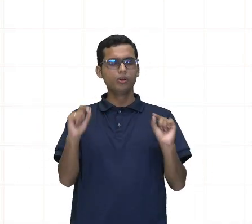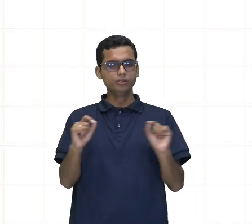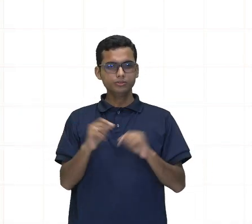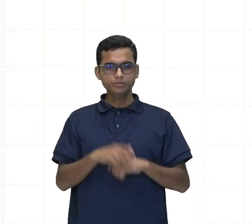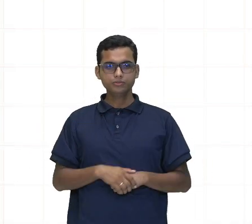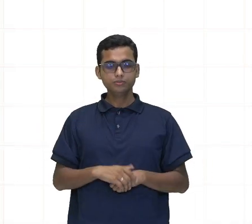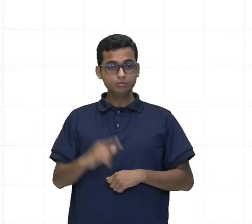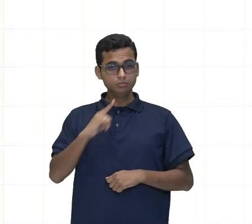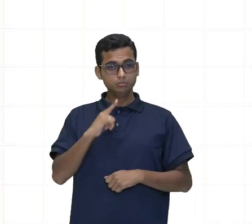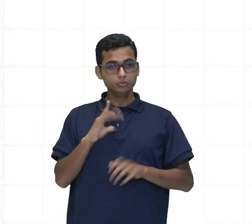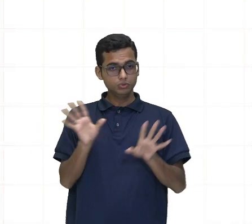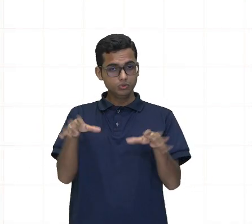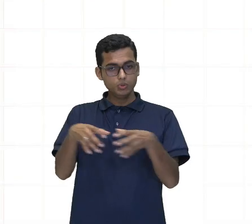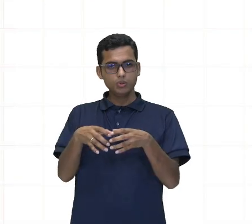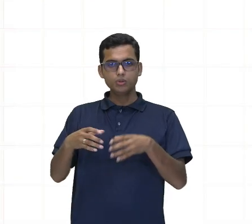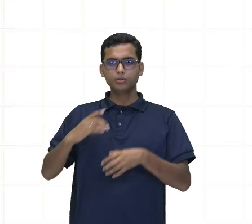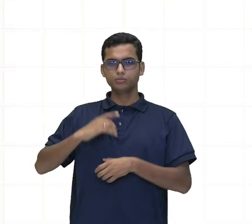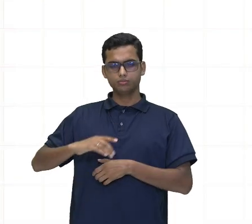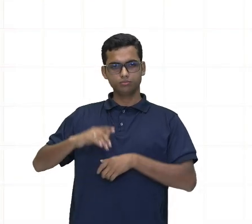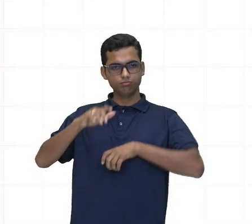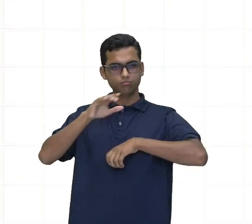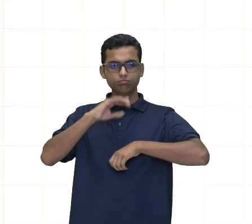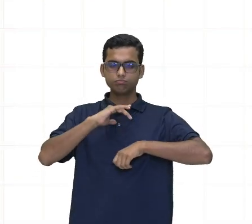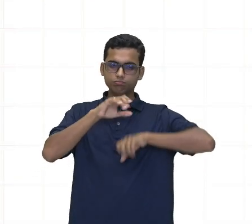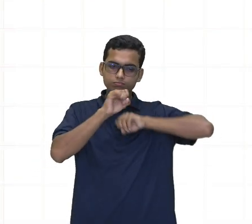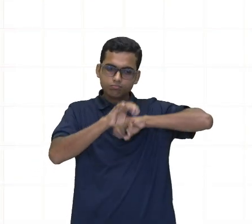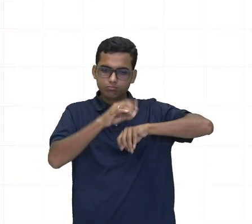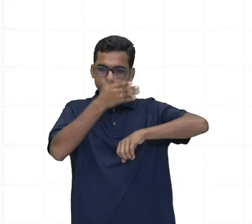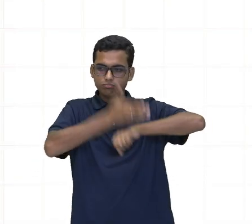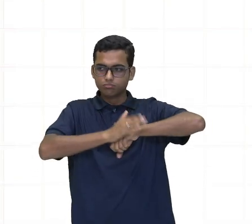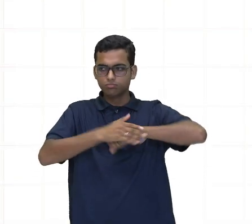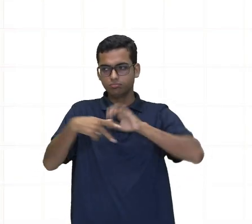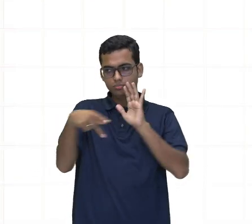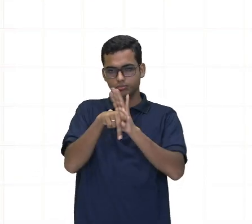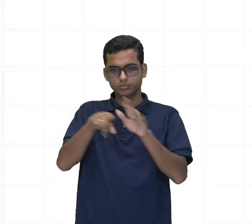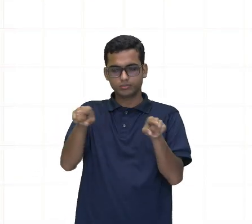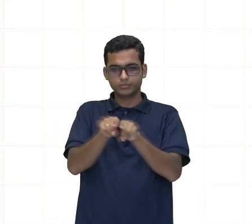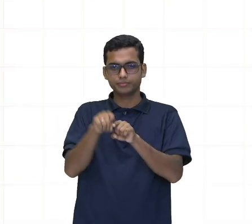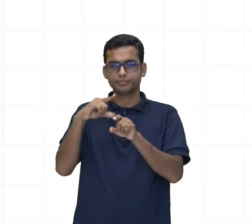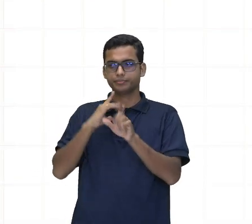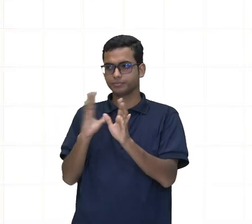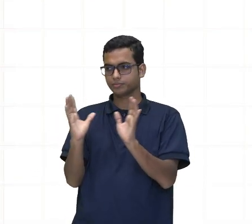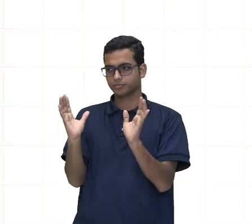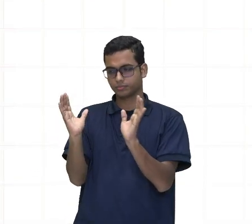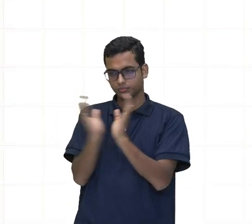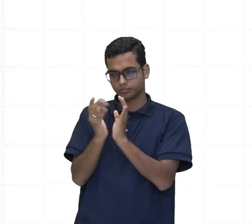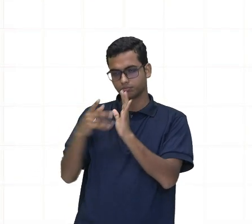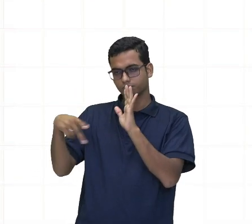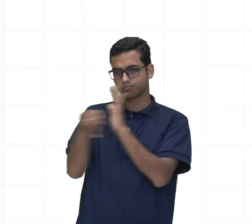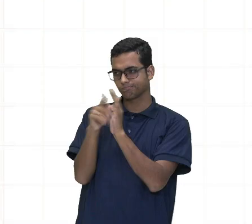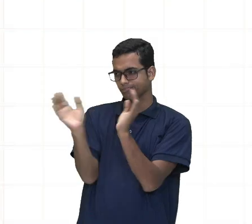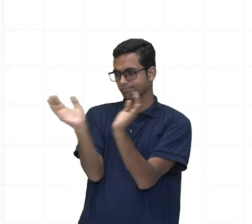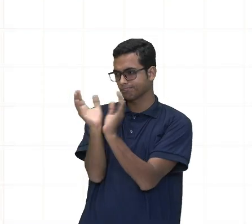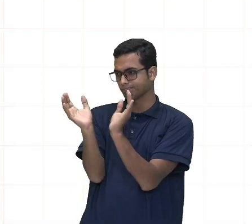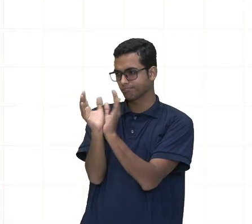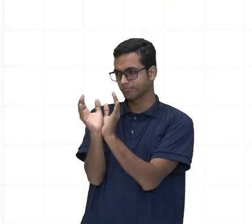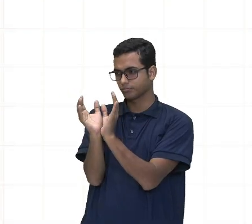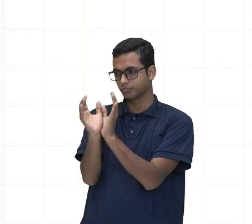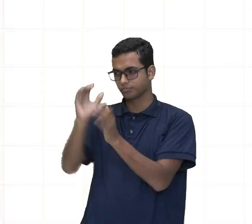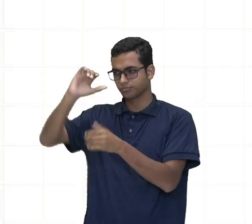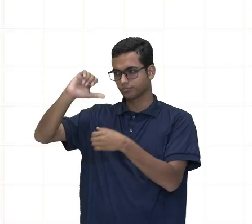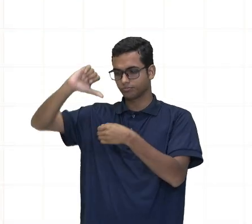formação militar para todos os homens das tribos tupinambás. E também praticavam rituais